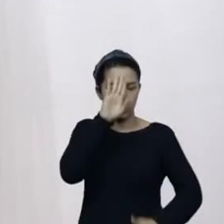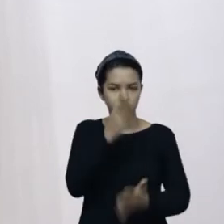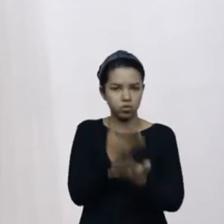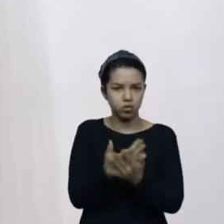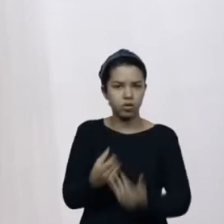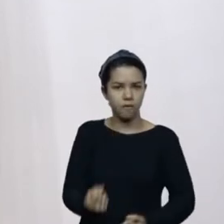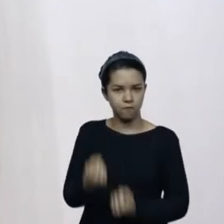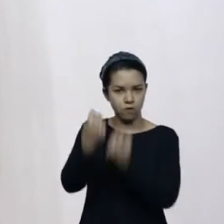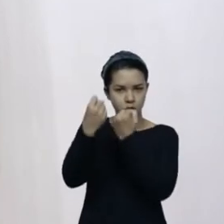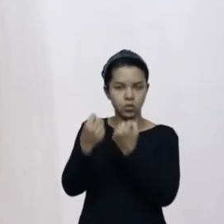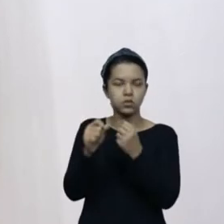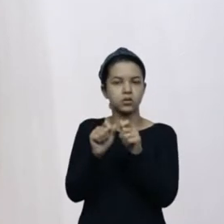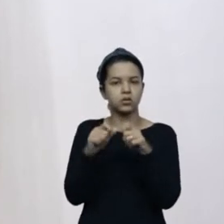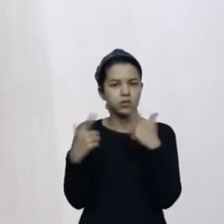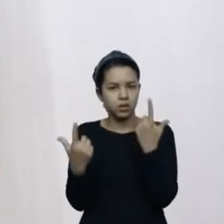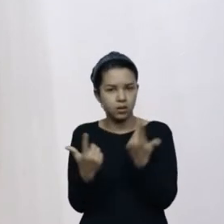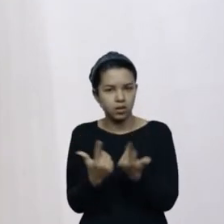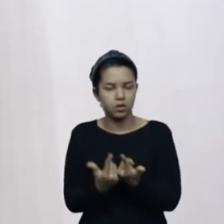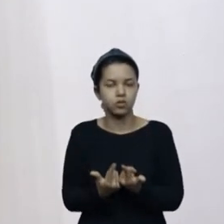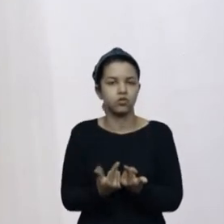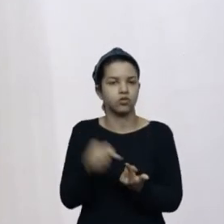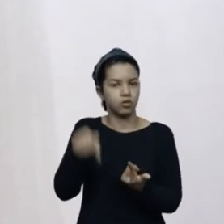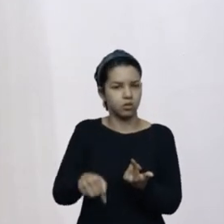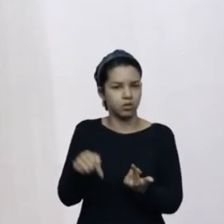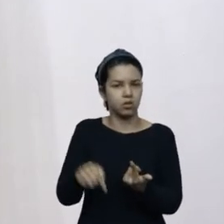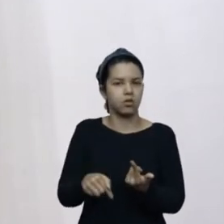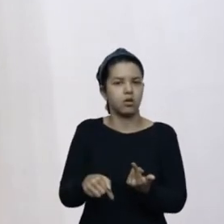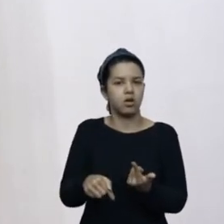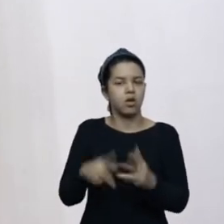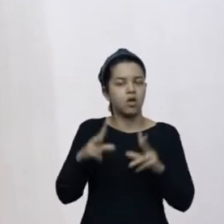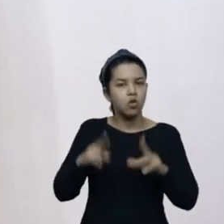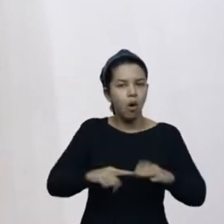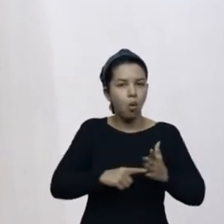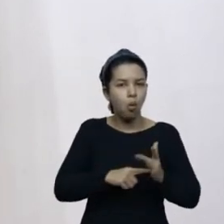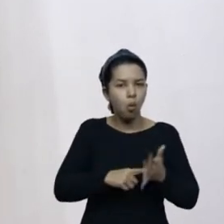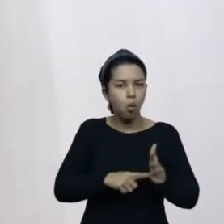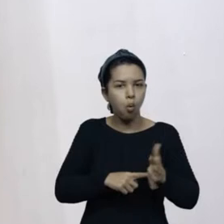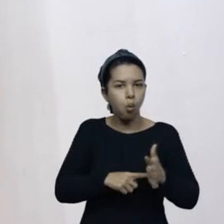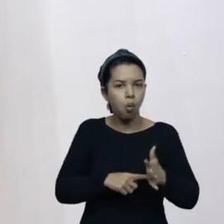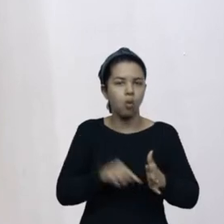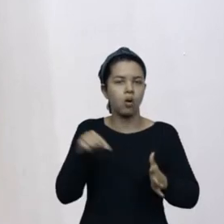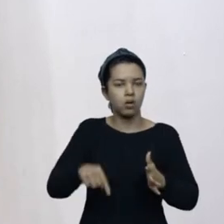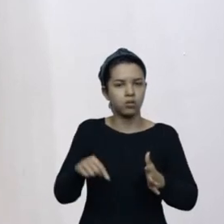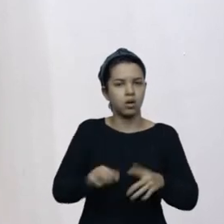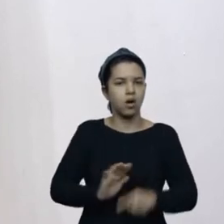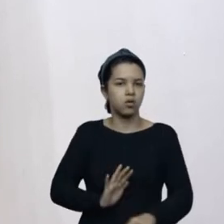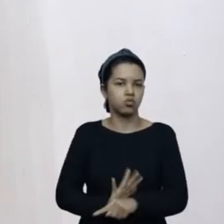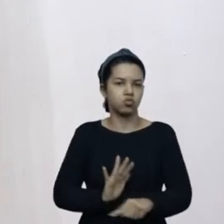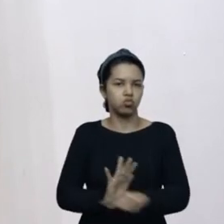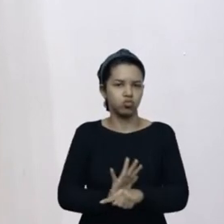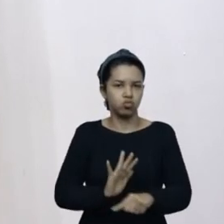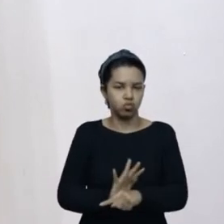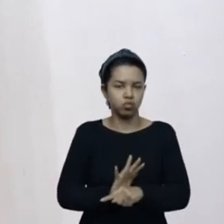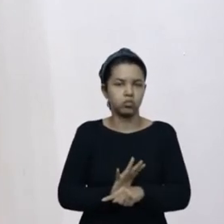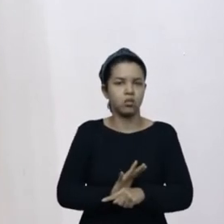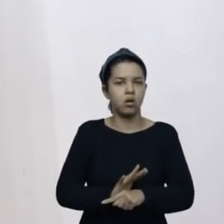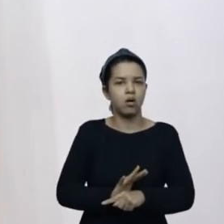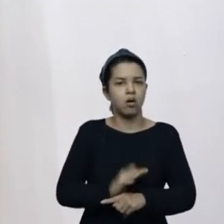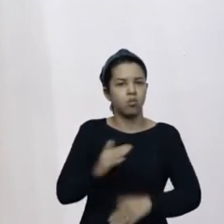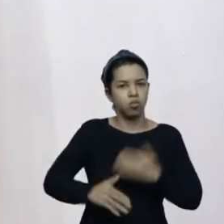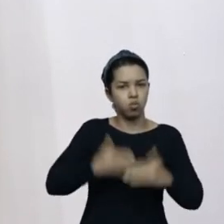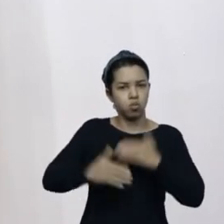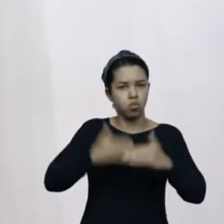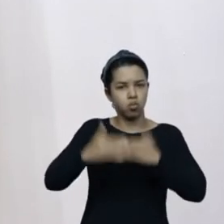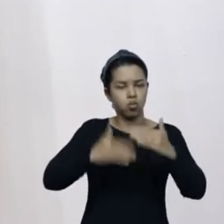casa, como um motor que pode fazer com que todo o Brasil melhore,